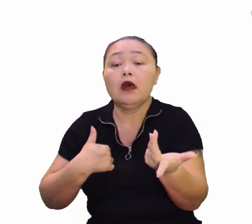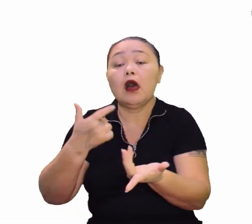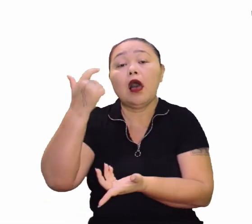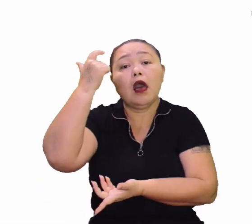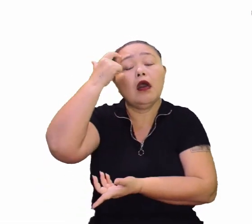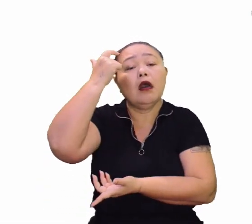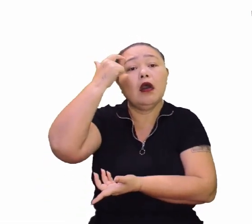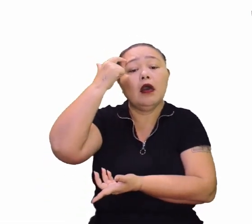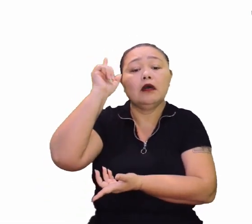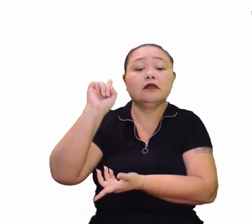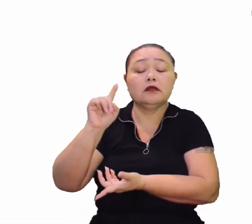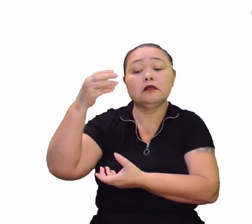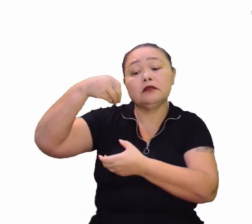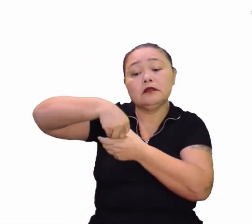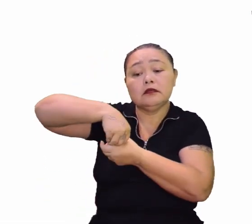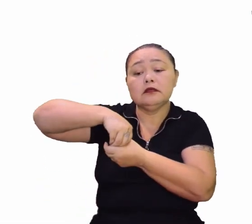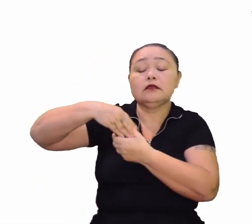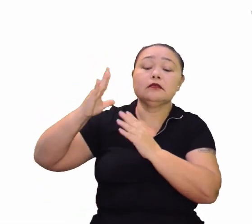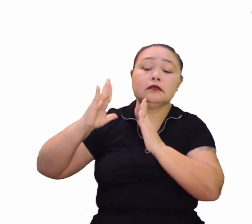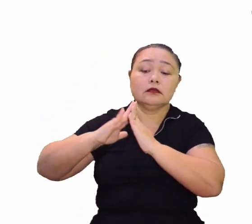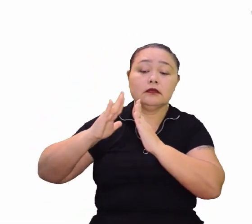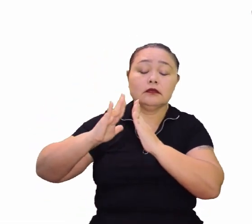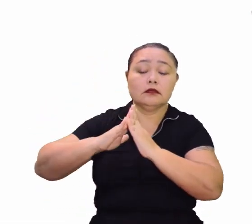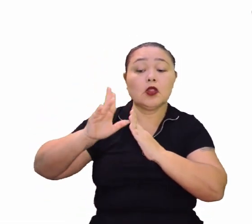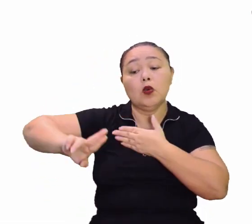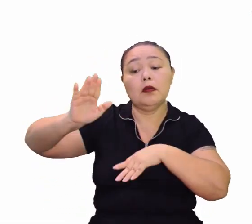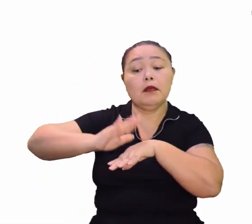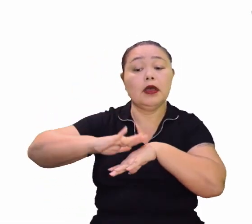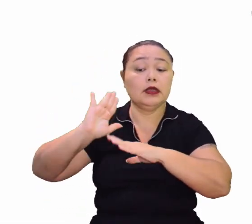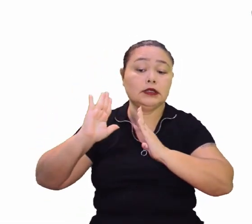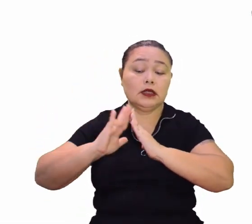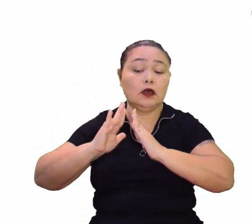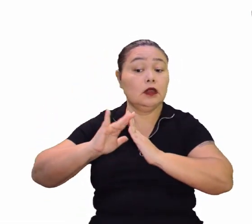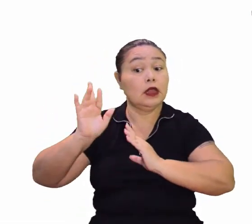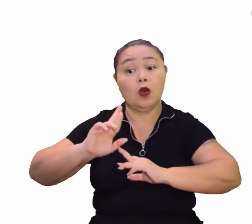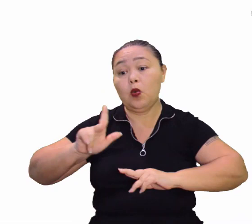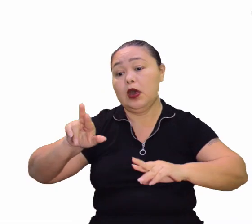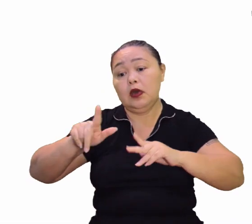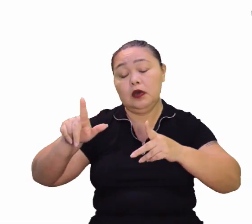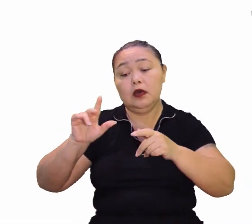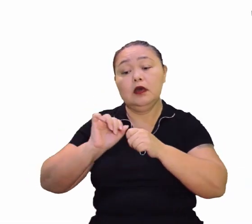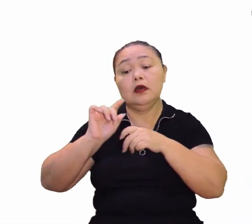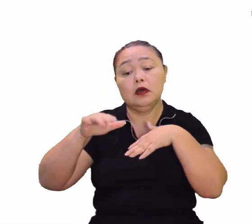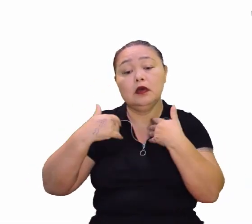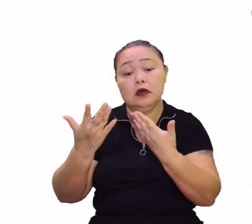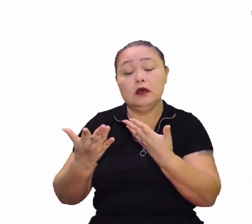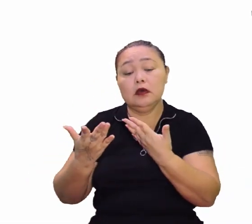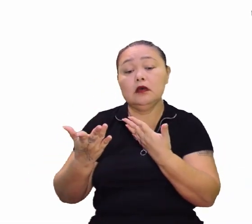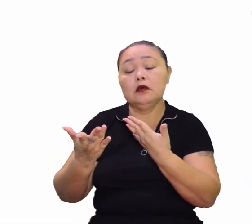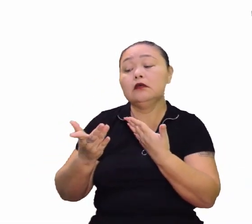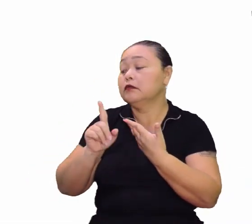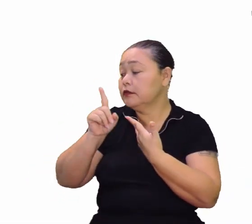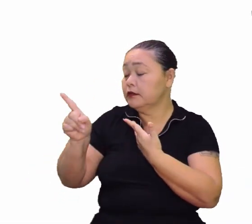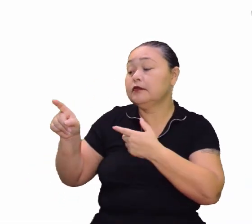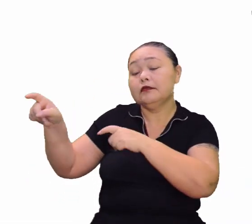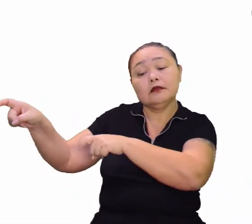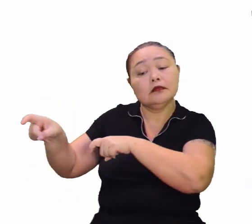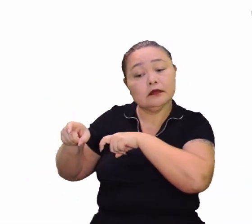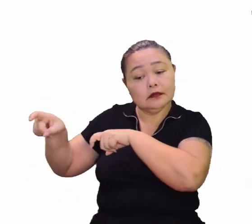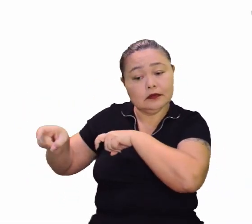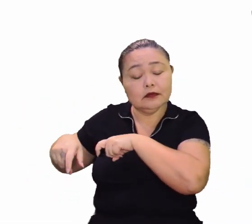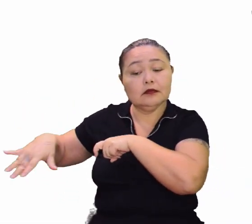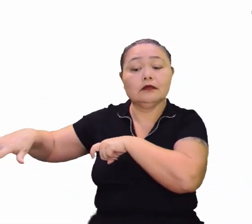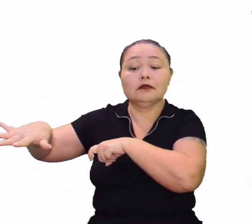E aí a pessoa às vezes pensa que é dentro das nossas casas que consome mais água. Mas não é na nossa casa, né? É na